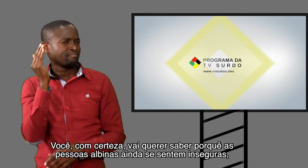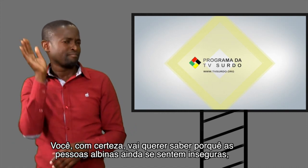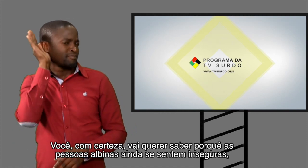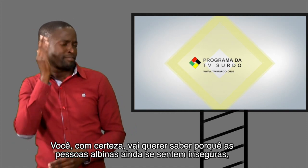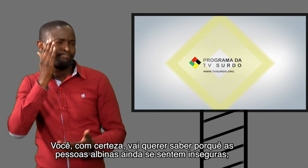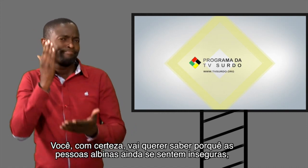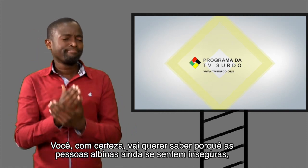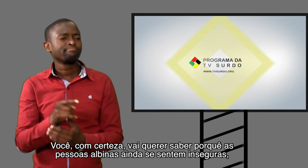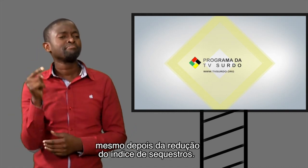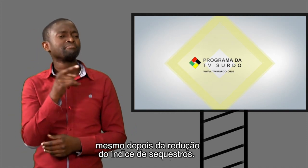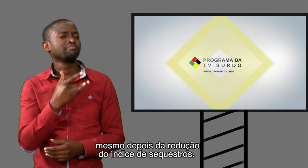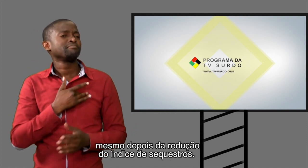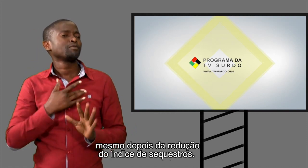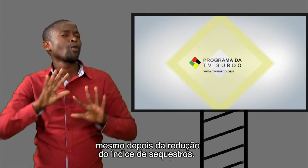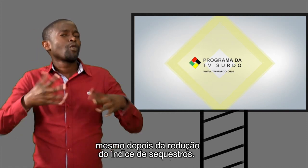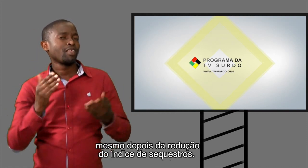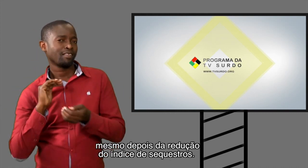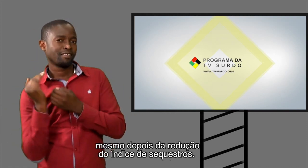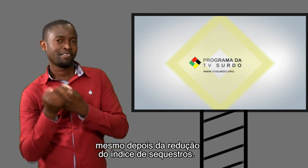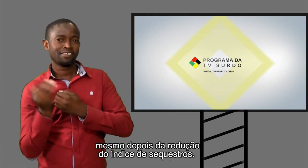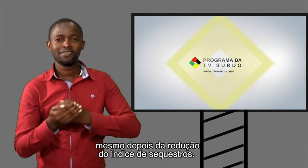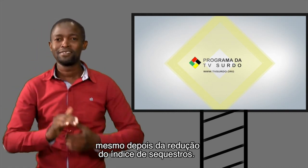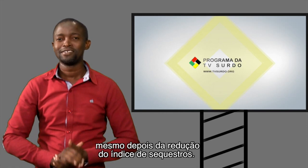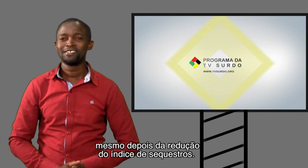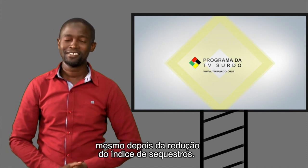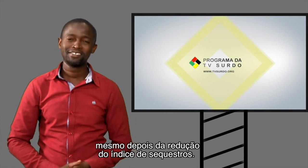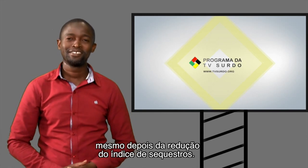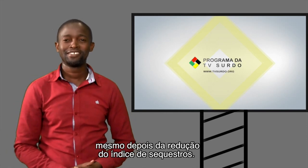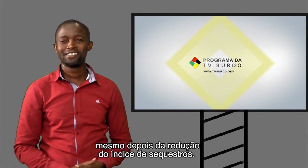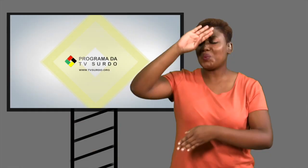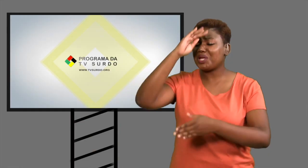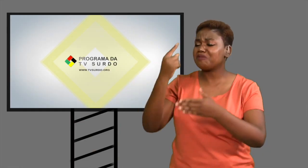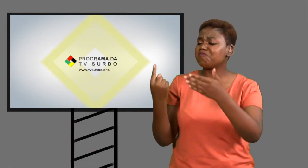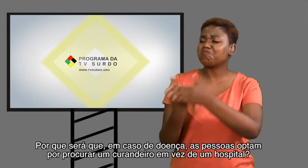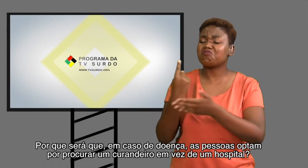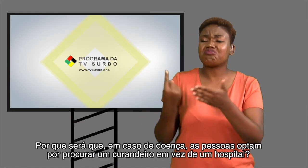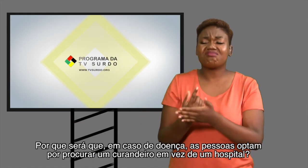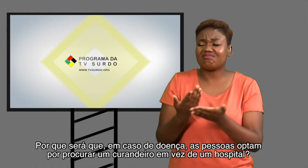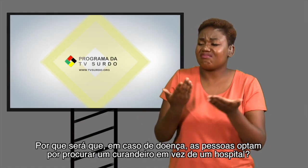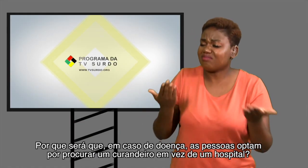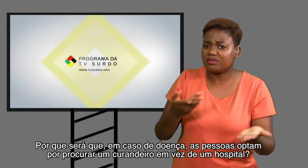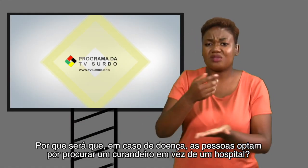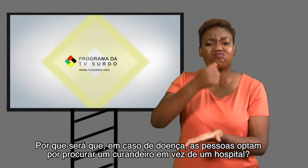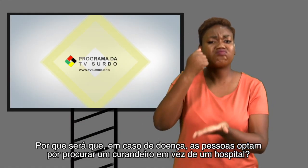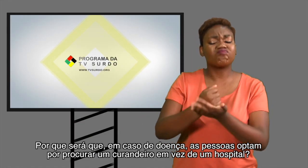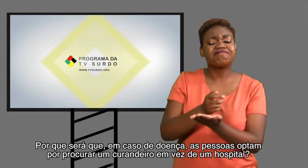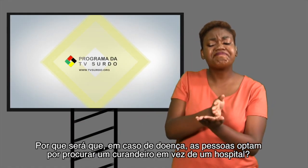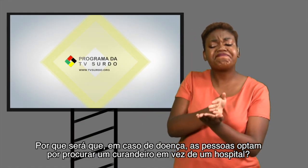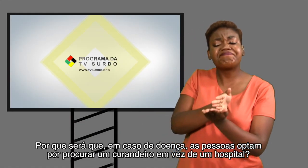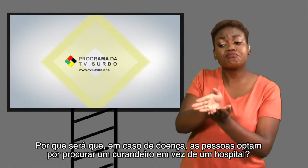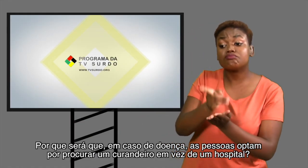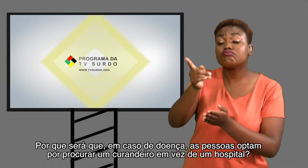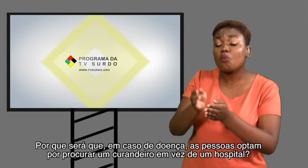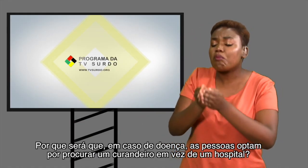albinas ainda se sentem inseguras, mesmo depois da redução do índice de sequestros. Por que será que,